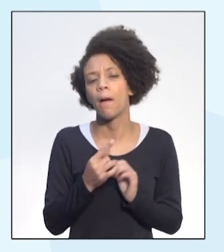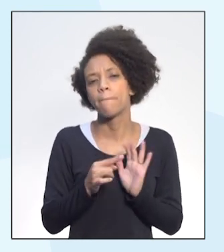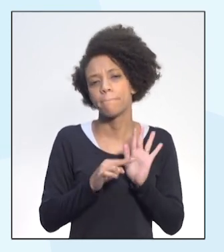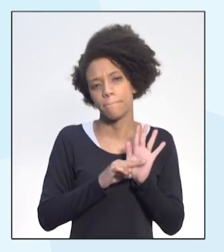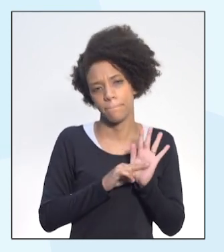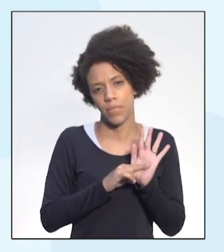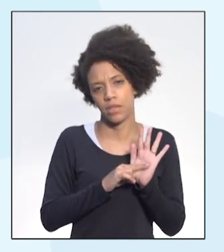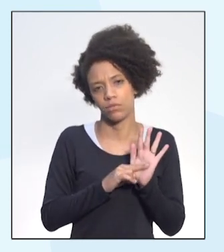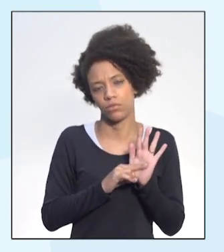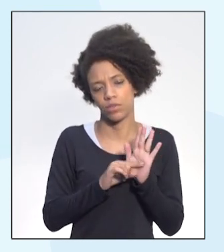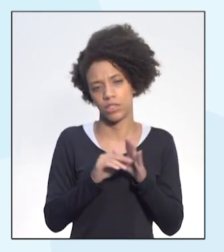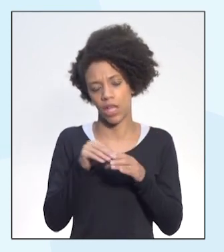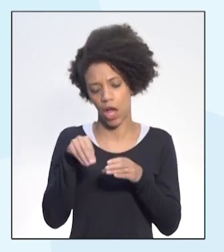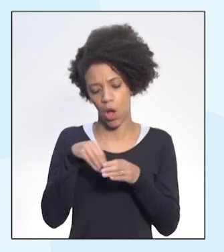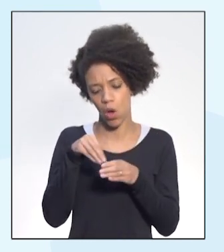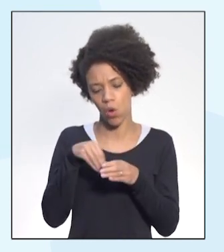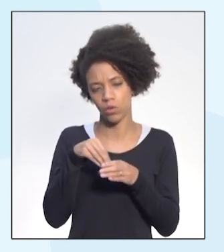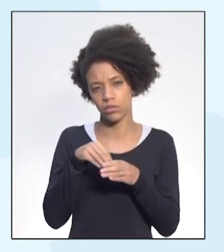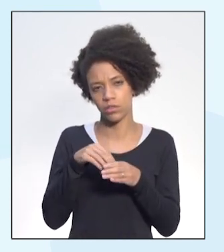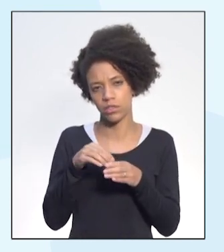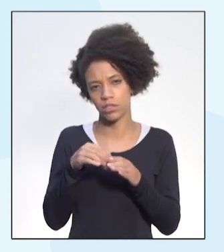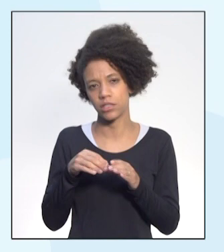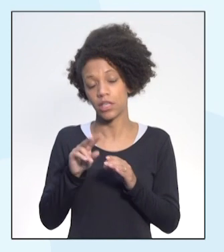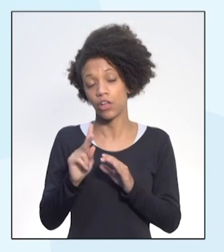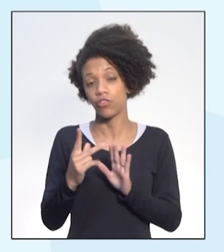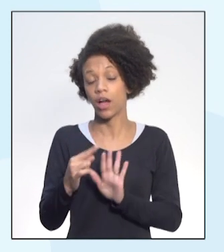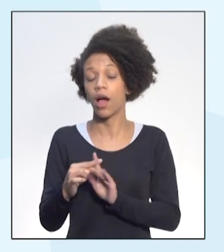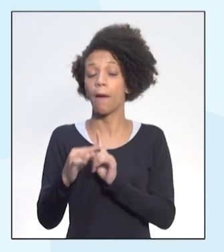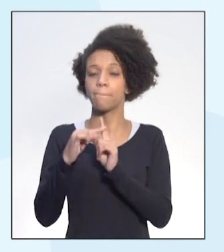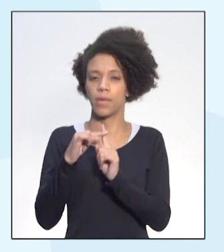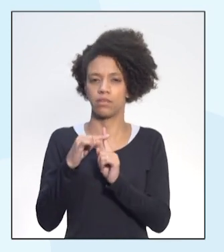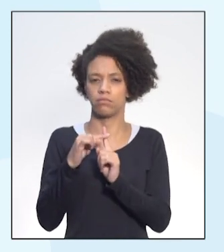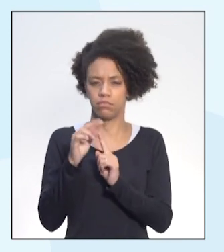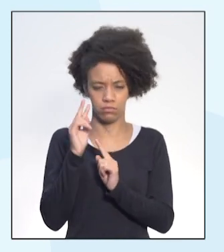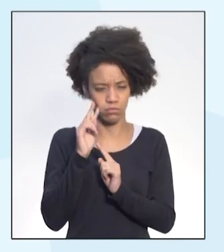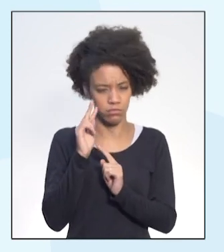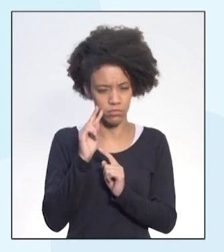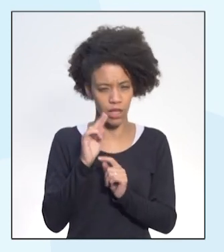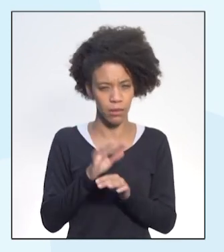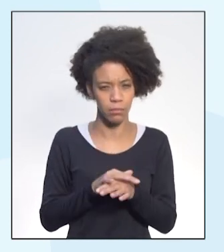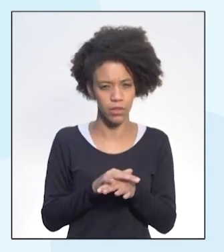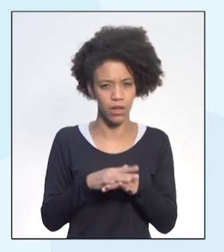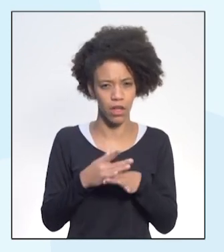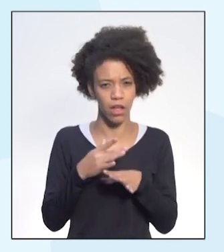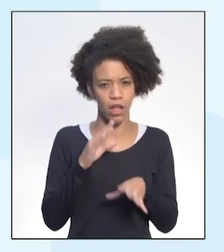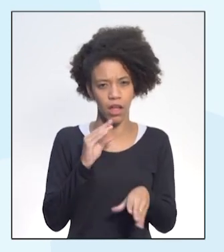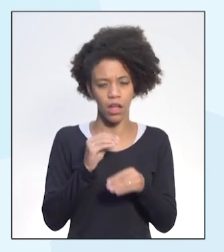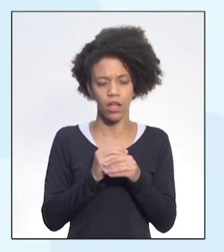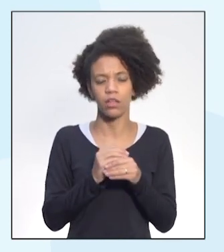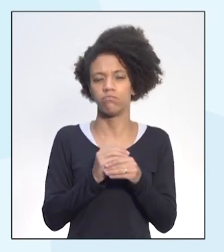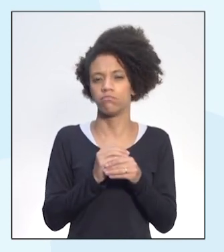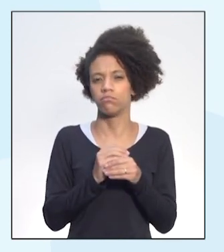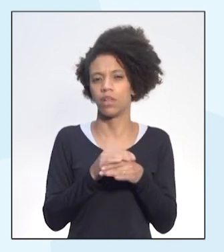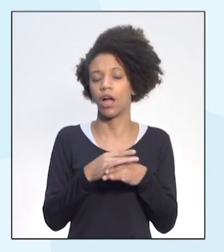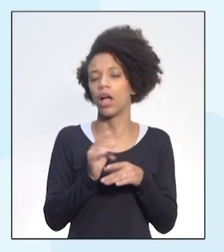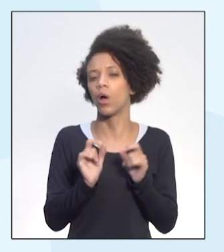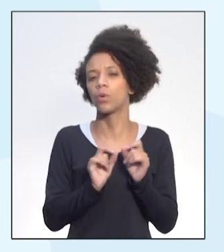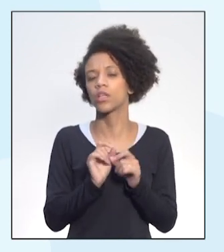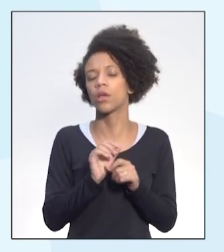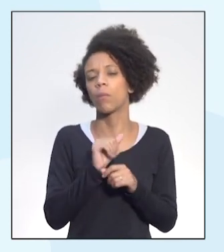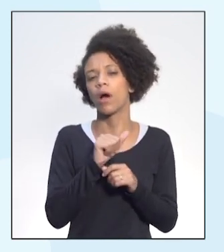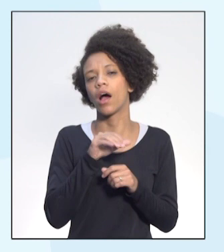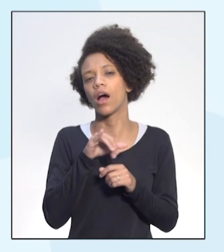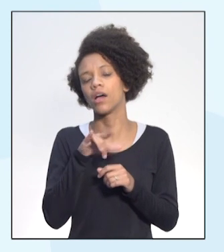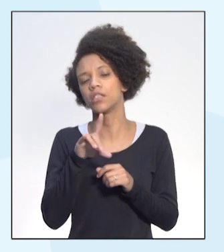da concentração de H+. Lembra lá que a definição de Arrhenius? O que é um